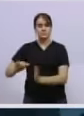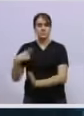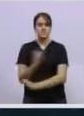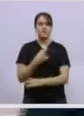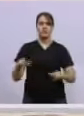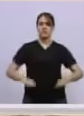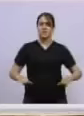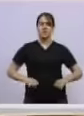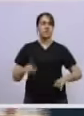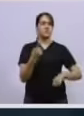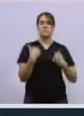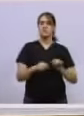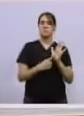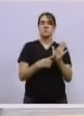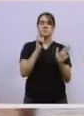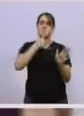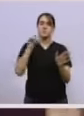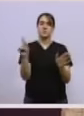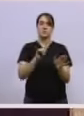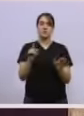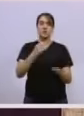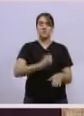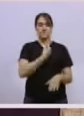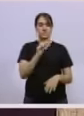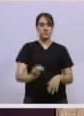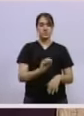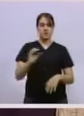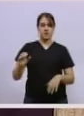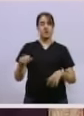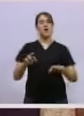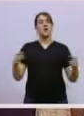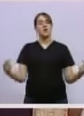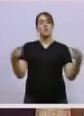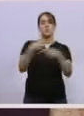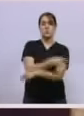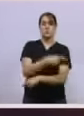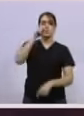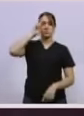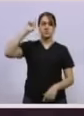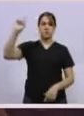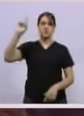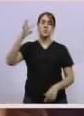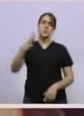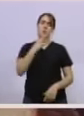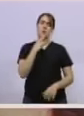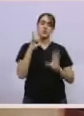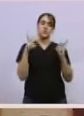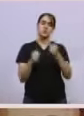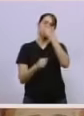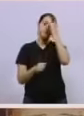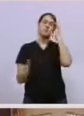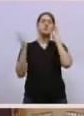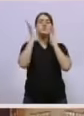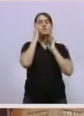ser a cara da infelicidade, é o contrário. Na vida cristã, a lógica é diferente, e o Senhor vai reconhecer aqueles que souberam